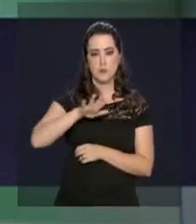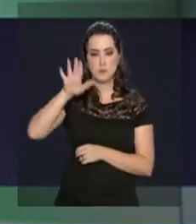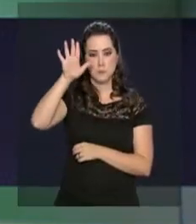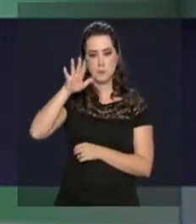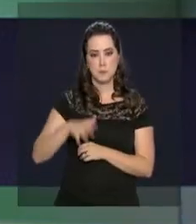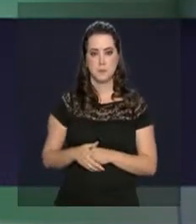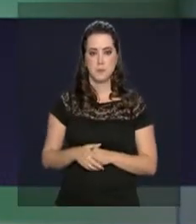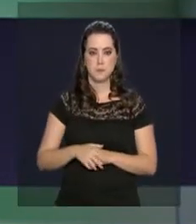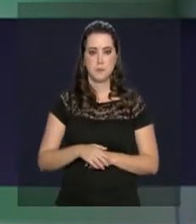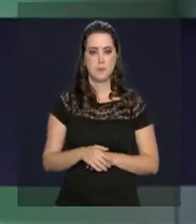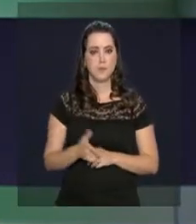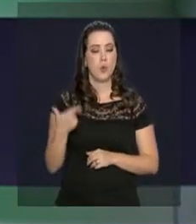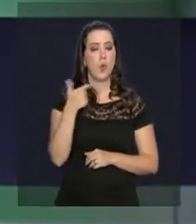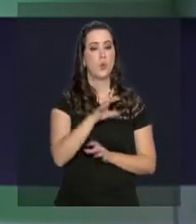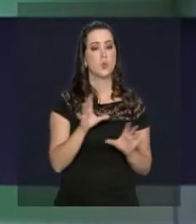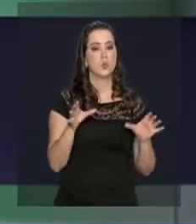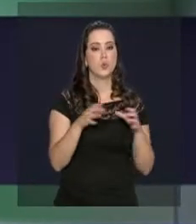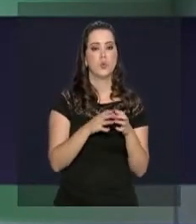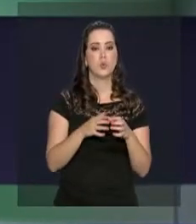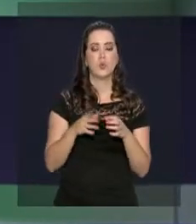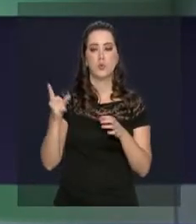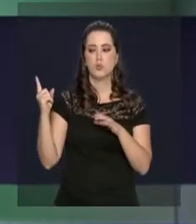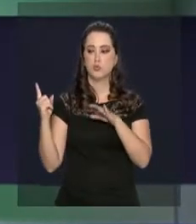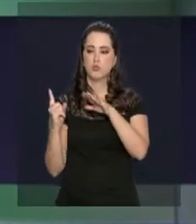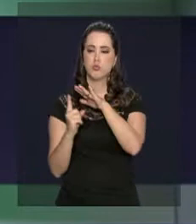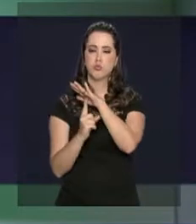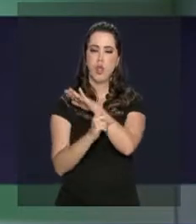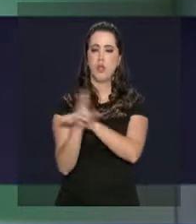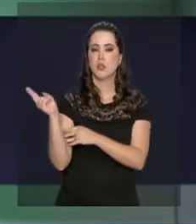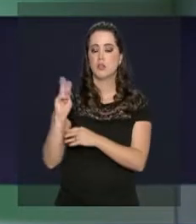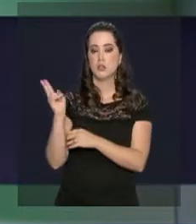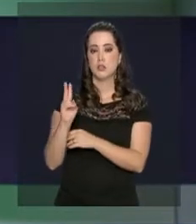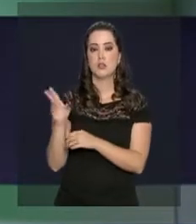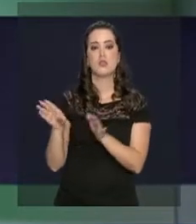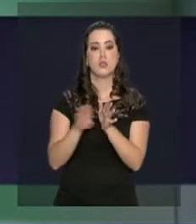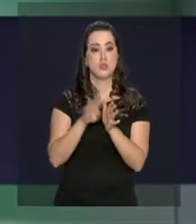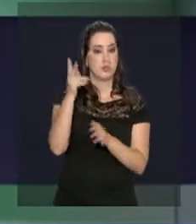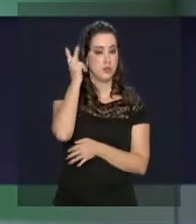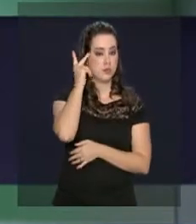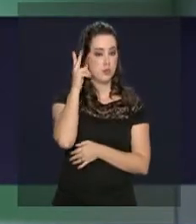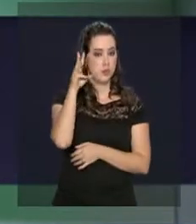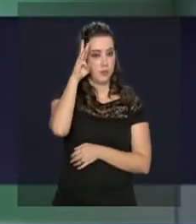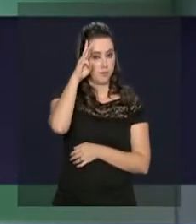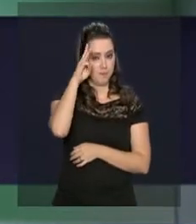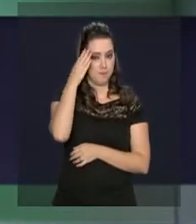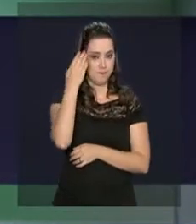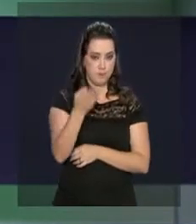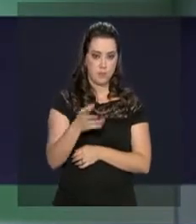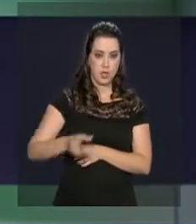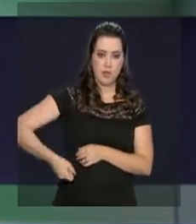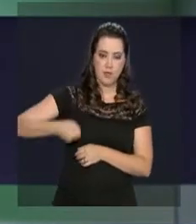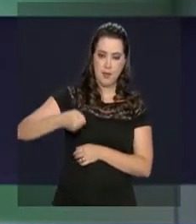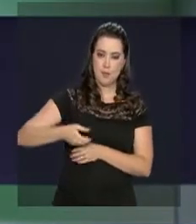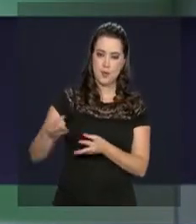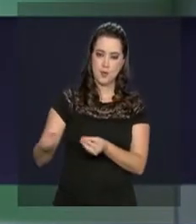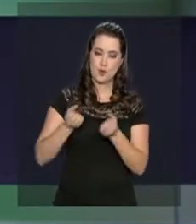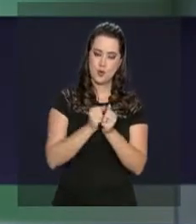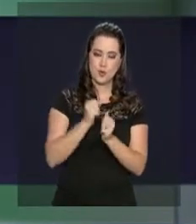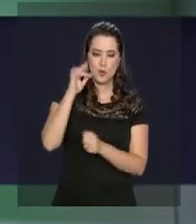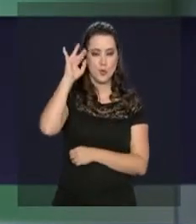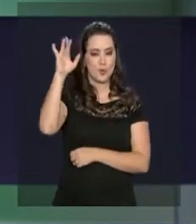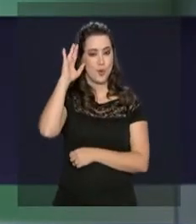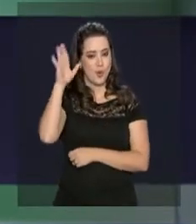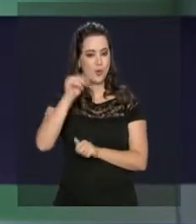e mais um grupo de imigrantes venezuelanos desembarcou em são paulo nesta terça feira na mala eles trazem um